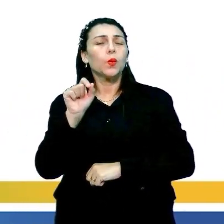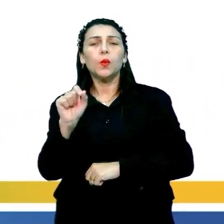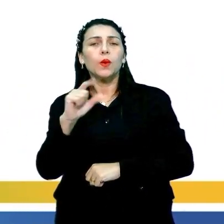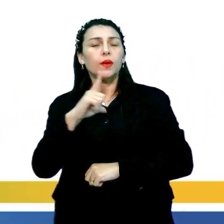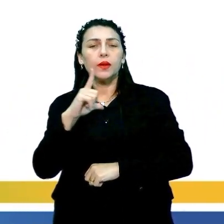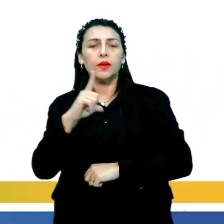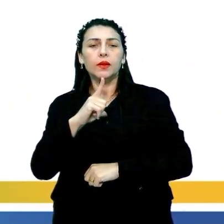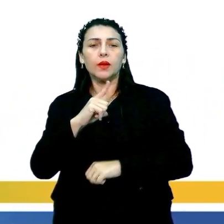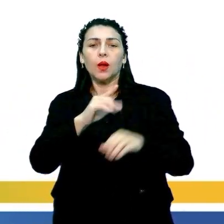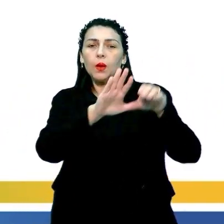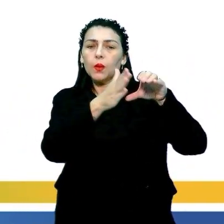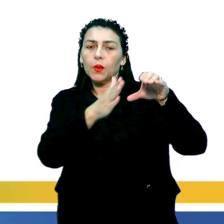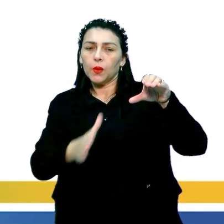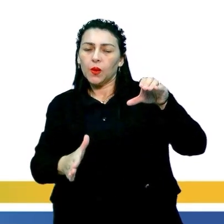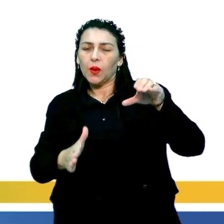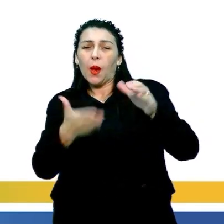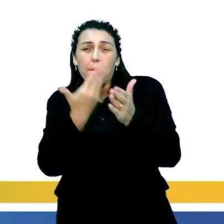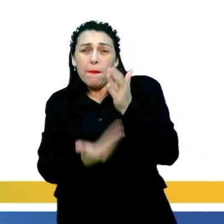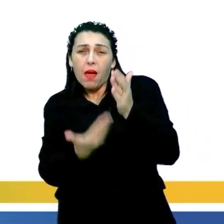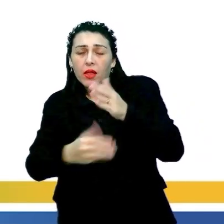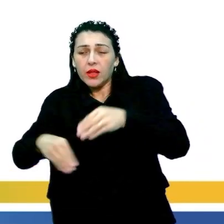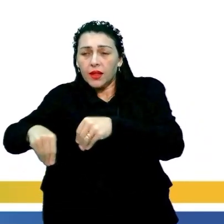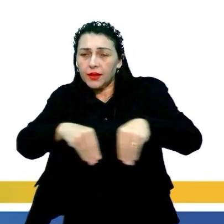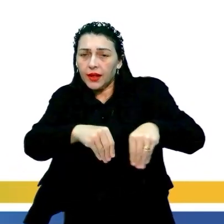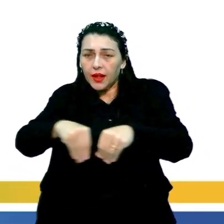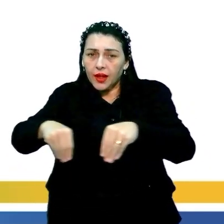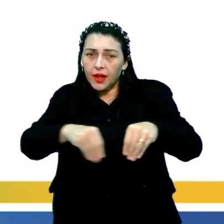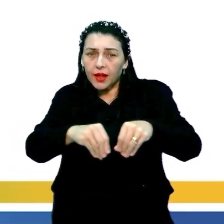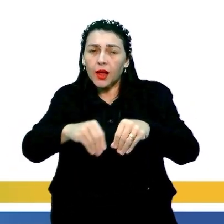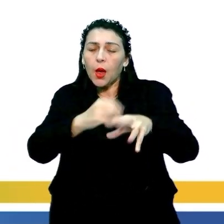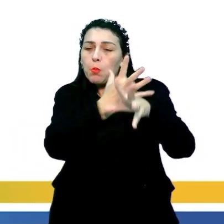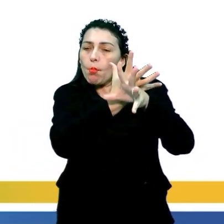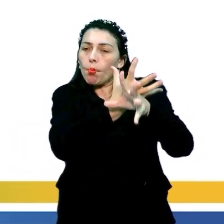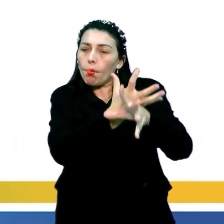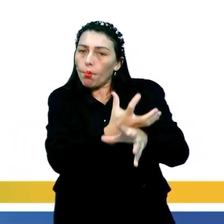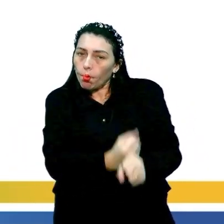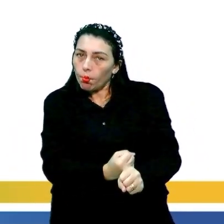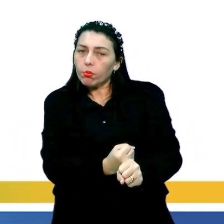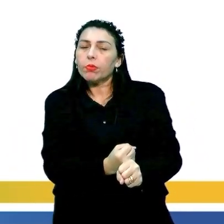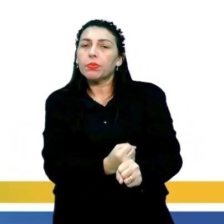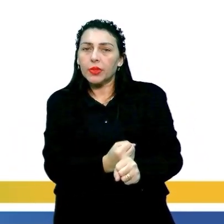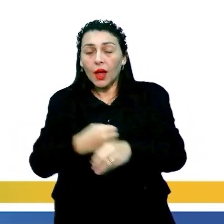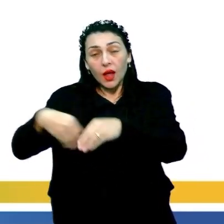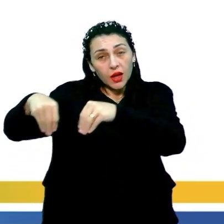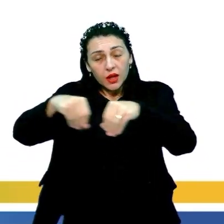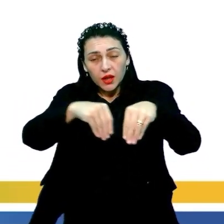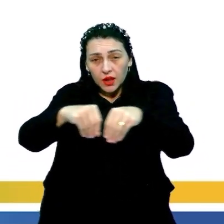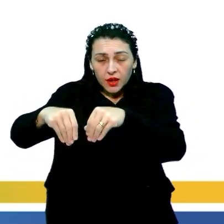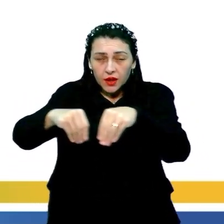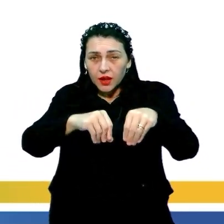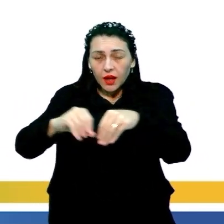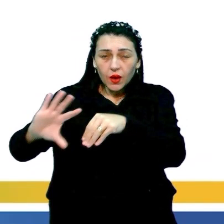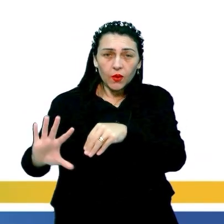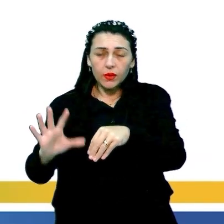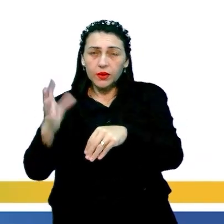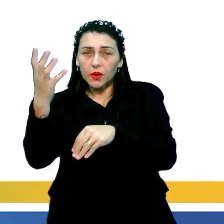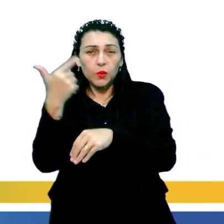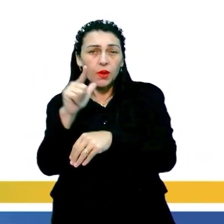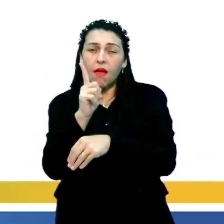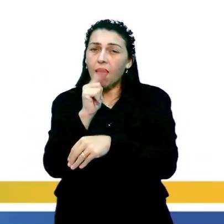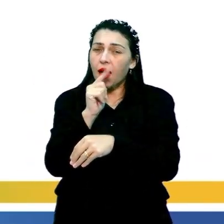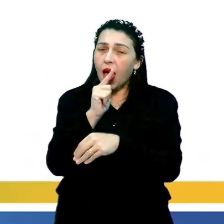temos aí? Erosão, desgaste do solo, não é? Desertificação, quando esse desgaste acontece,